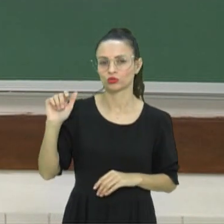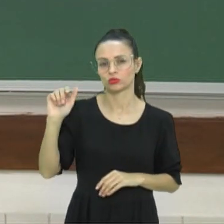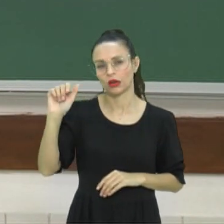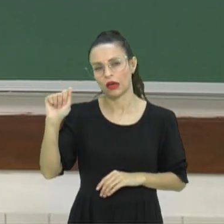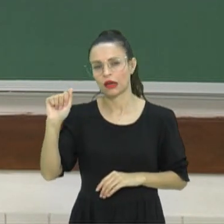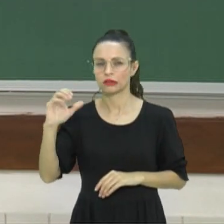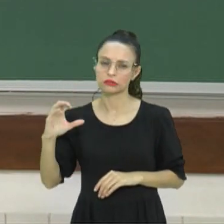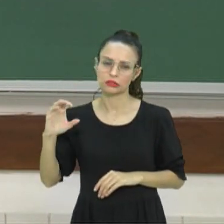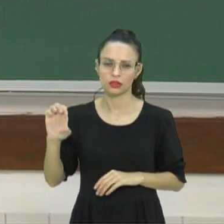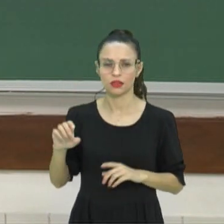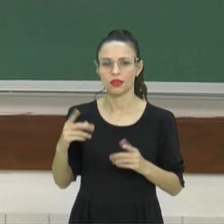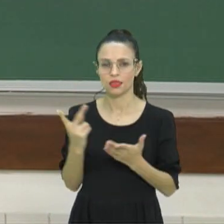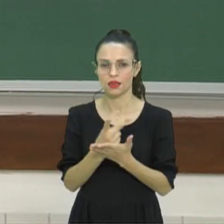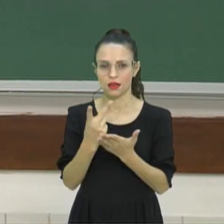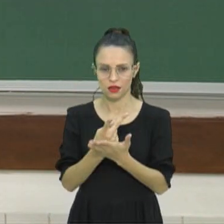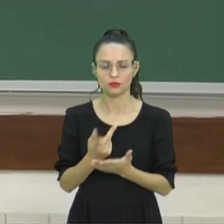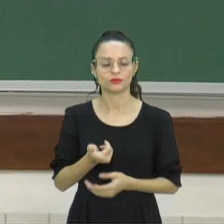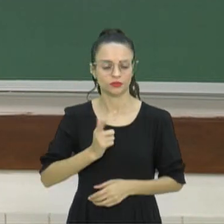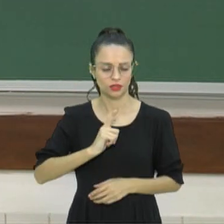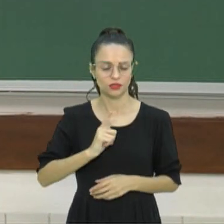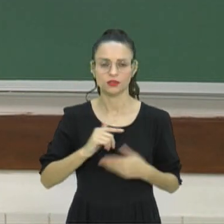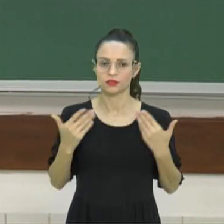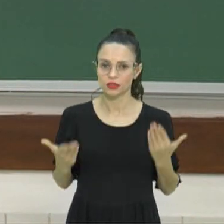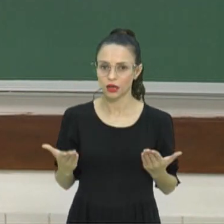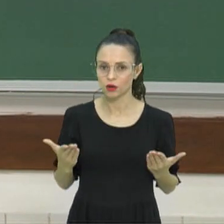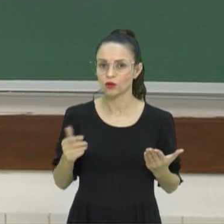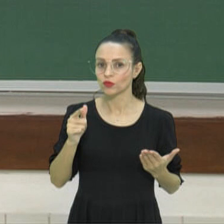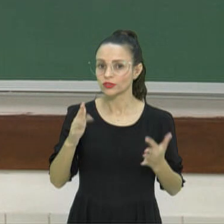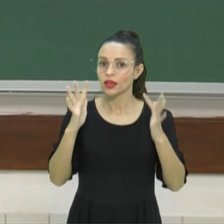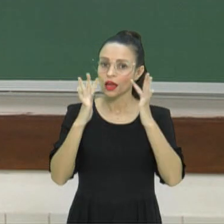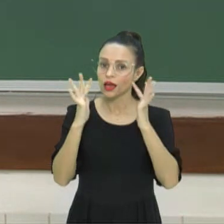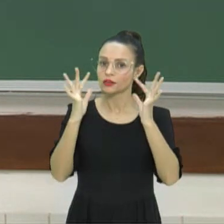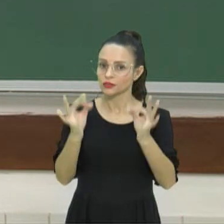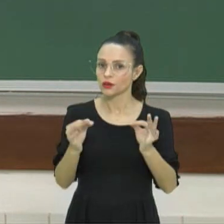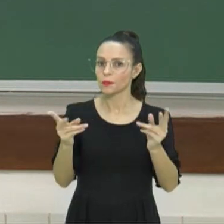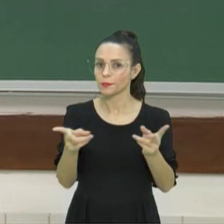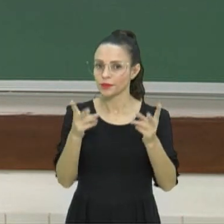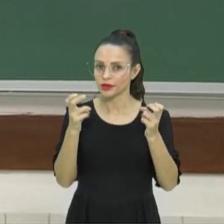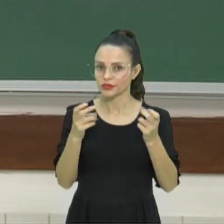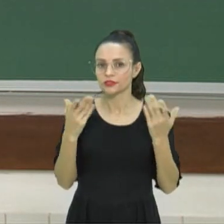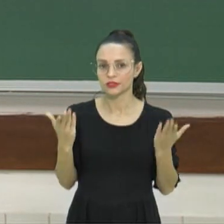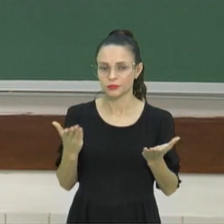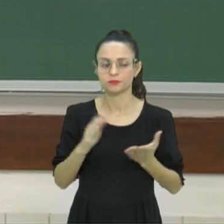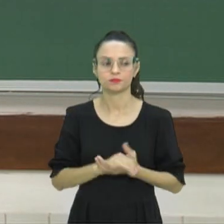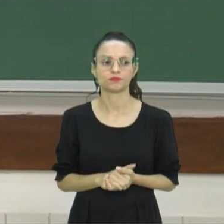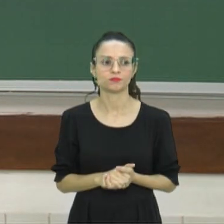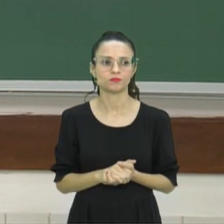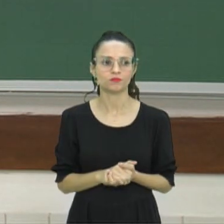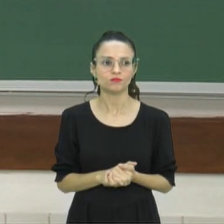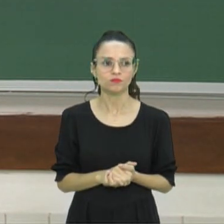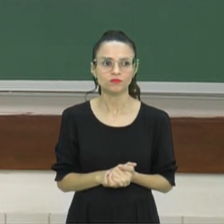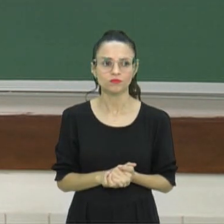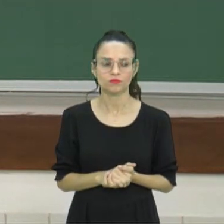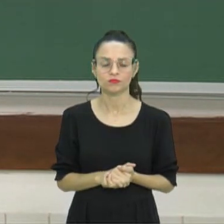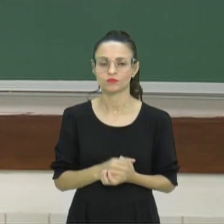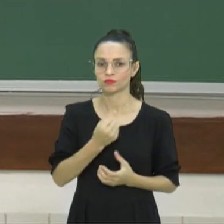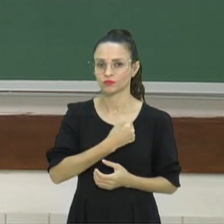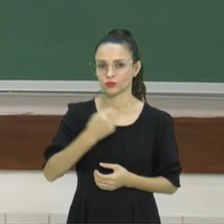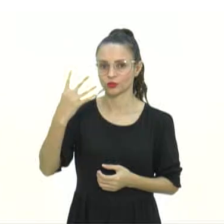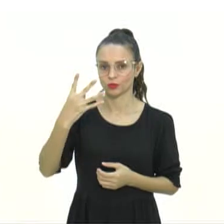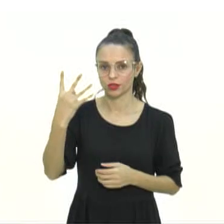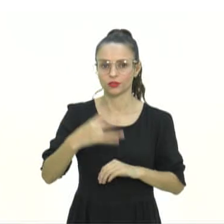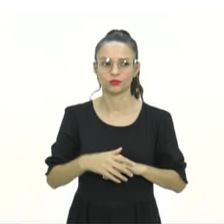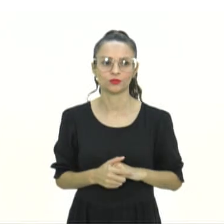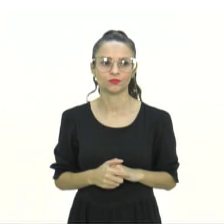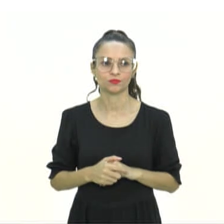erro ou outro, elas apresentarão. Então, fique atento e perceba essas alternativas também. Questão número